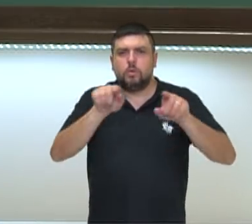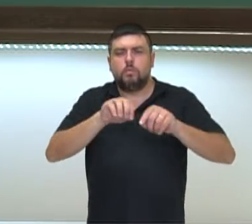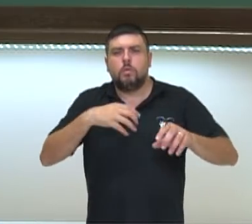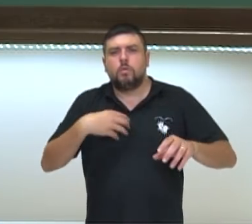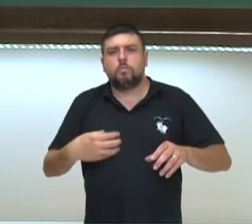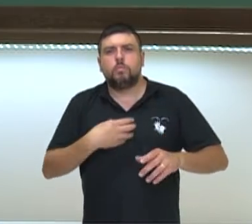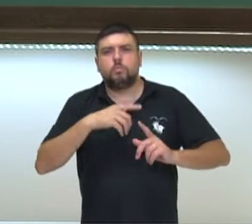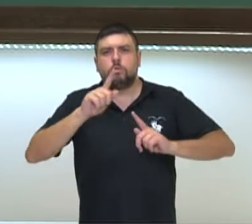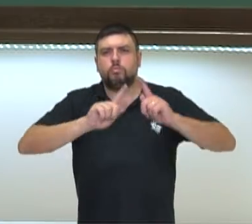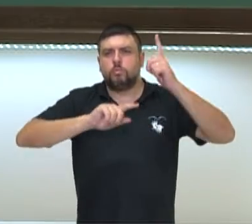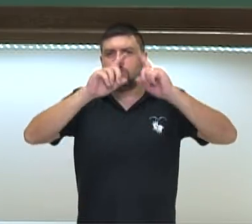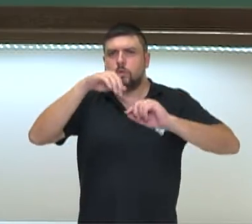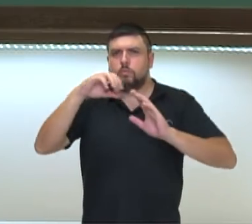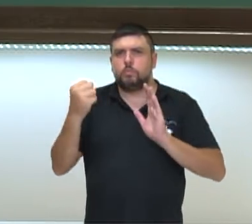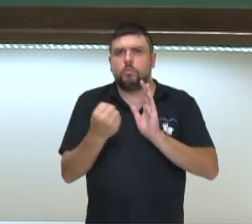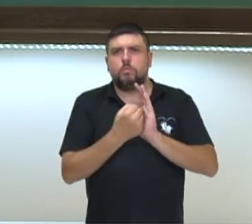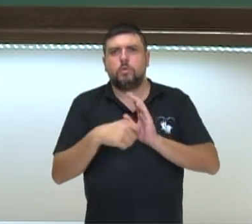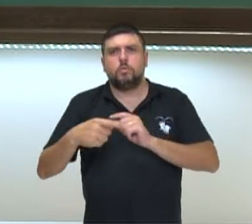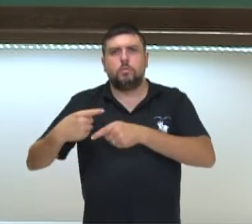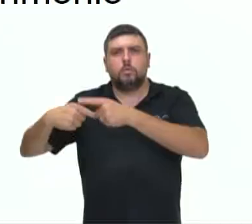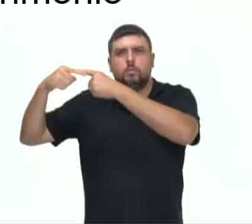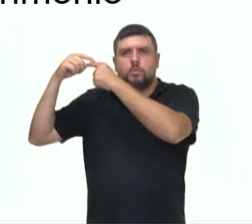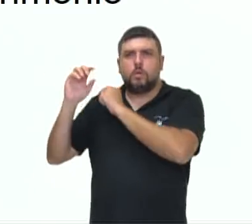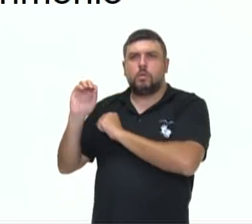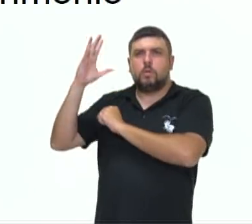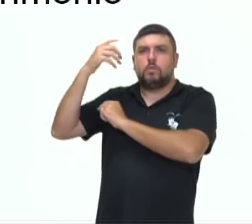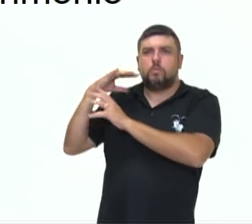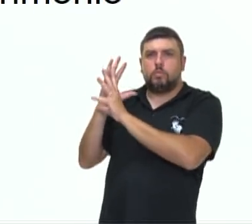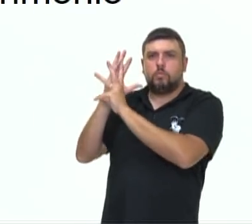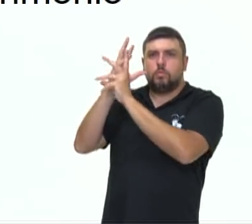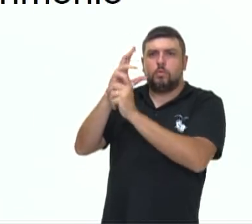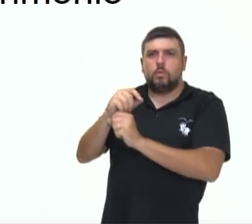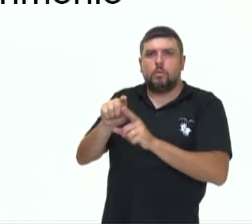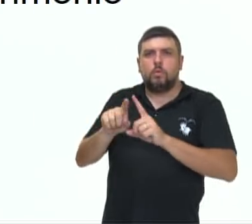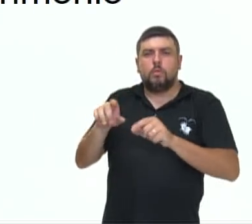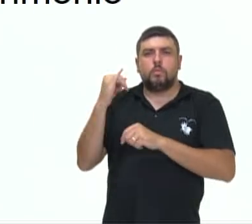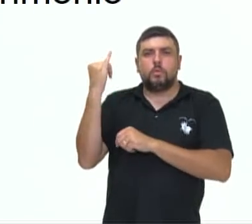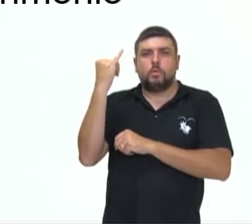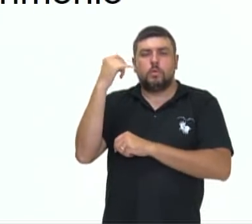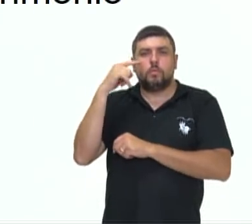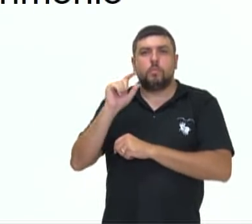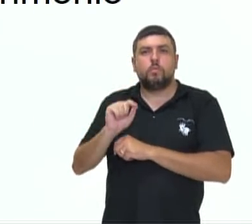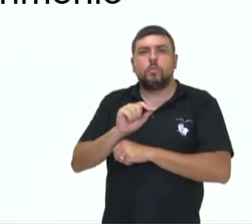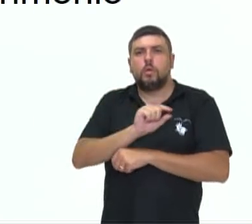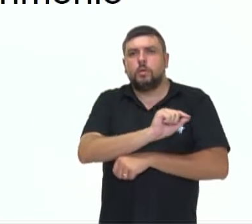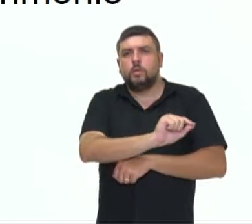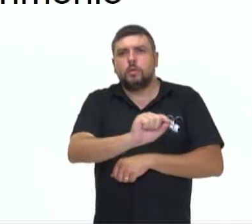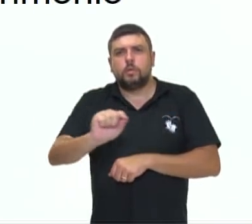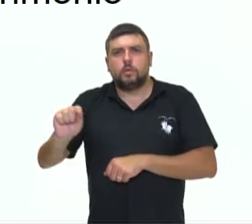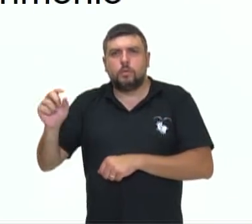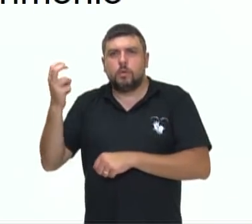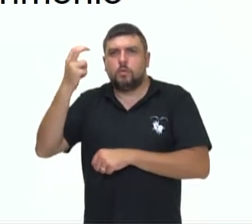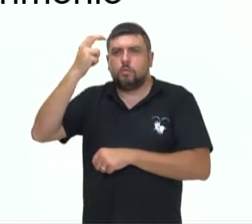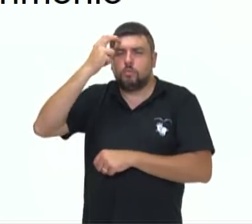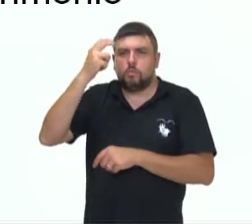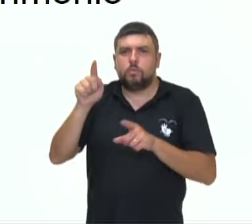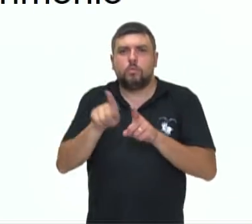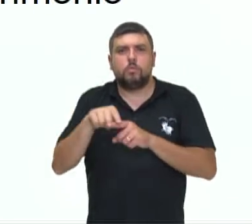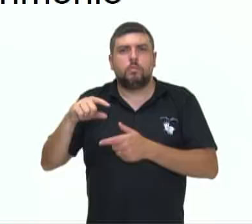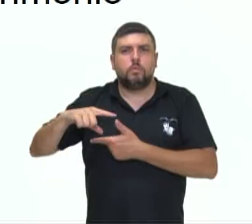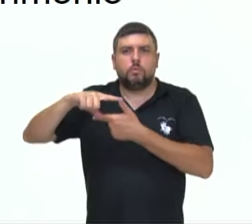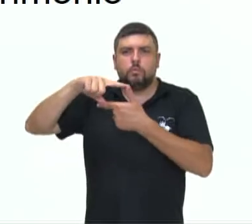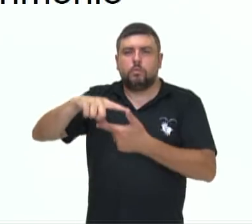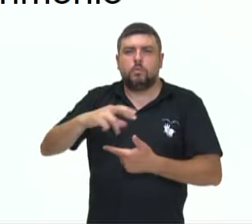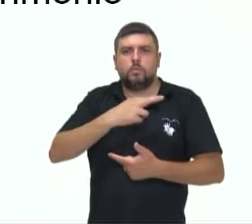de algo que aconteceu no passado, mas que é fundamental, muito importante para cada cultura, cada tradição religiosa,